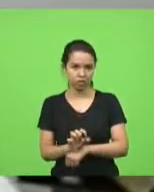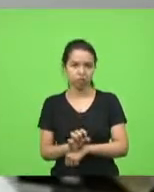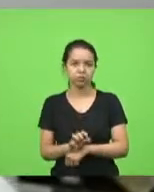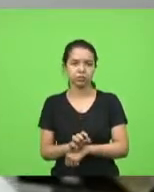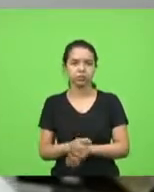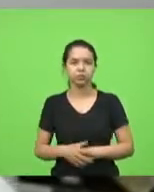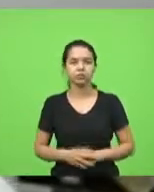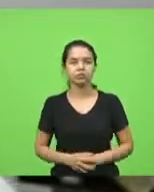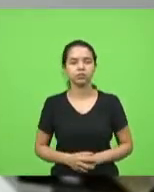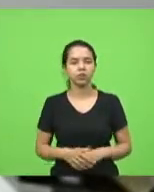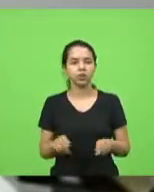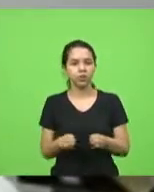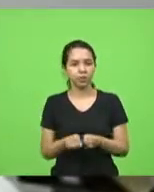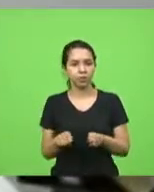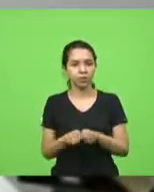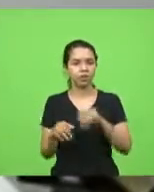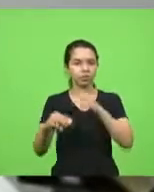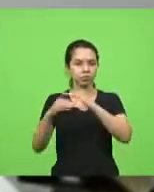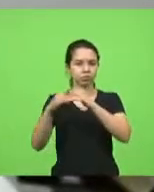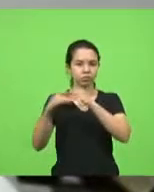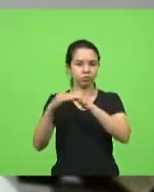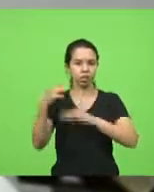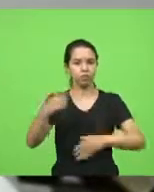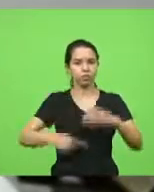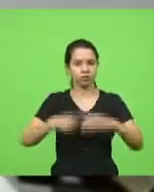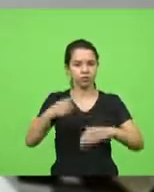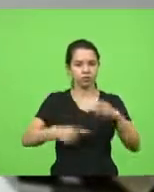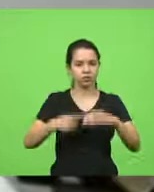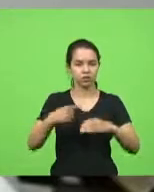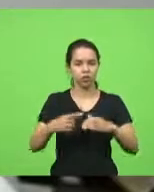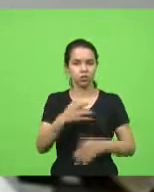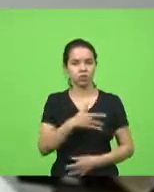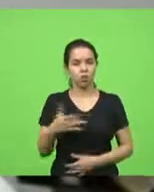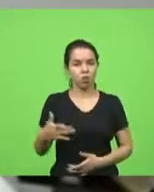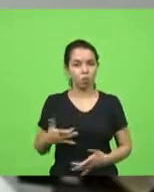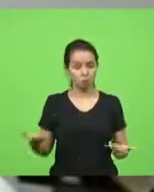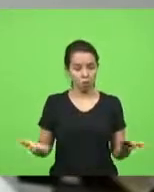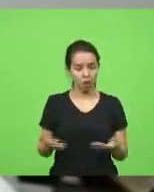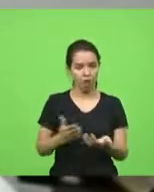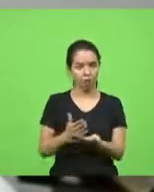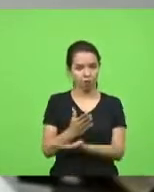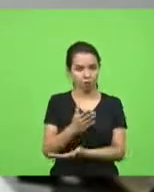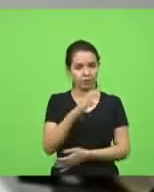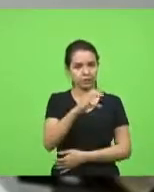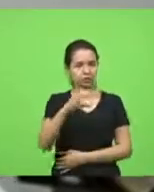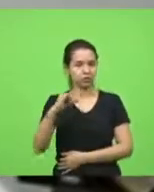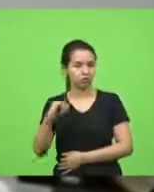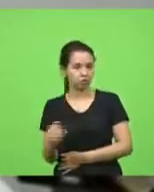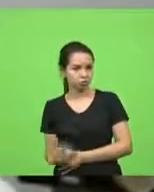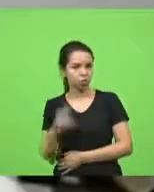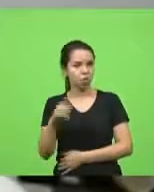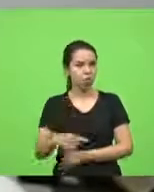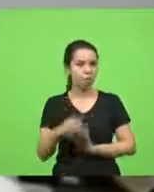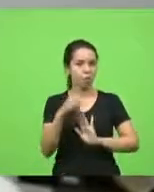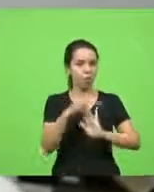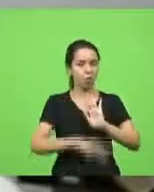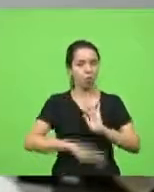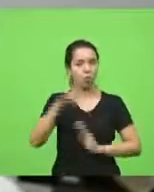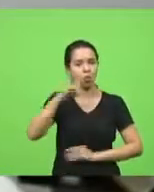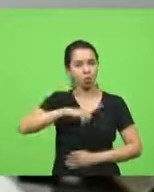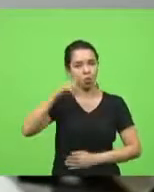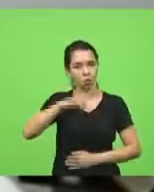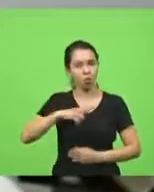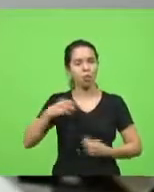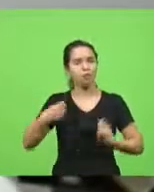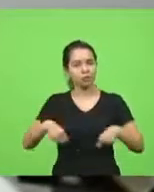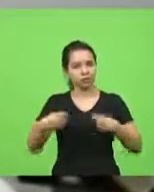em nível de Comissão de Saúde, foi aprovada hoje, foi aprovado o CCJ, é um projeto urgente que tem que ser aprovado